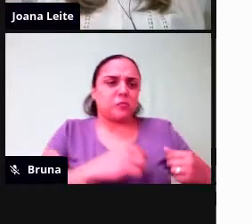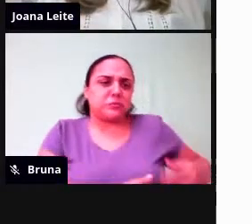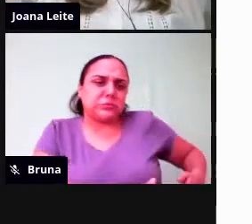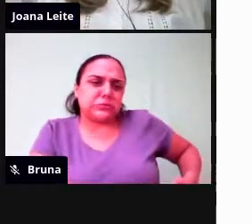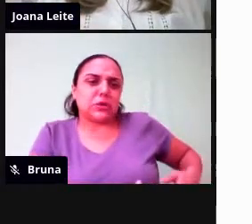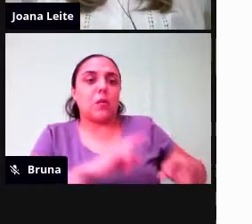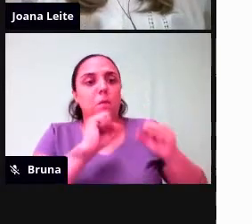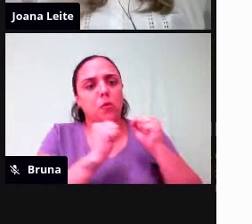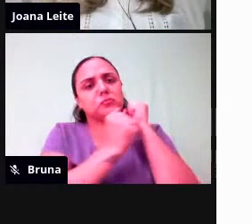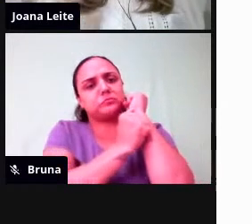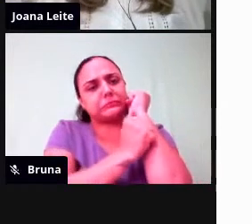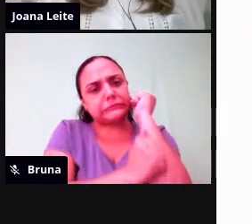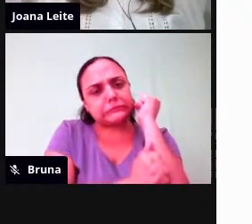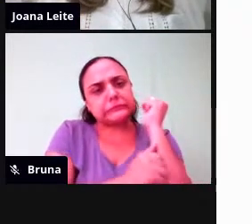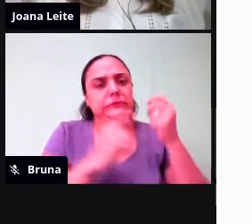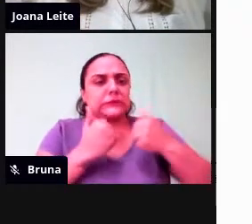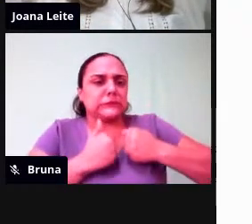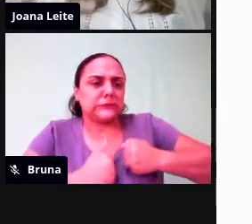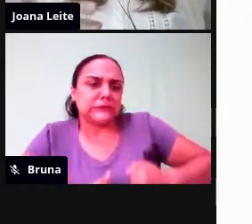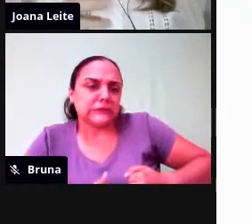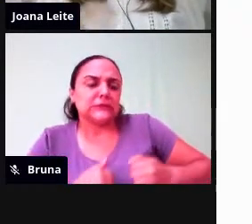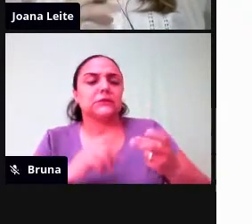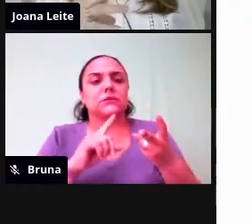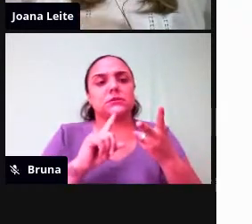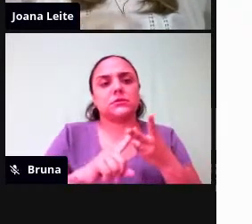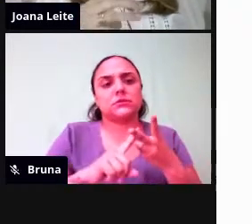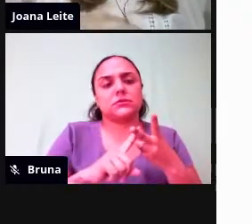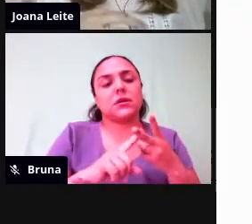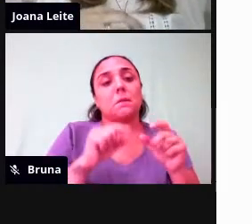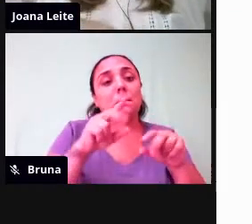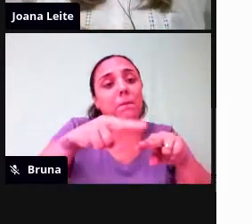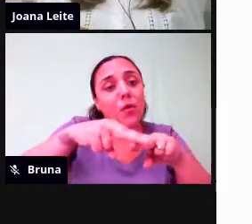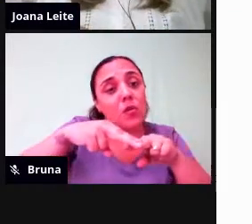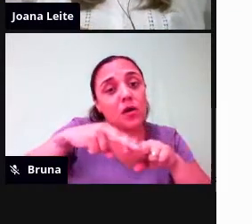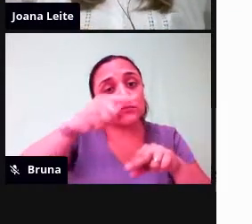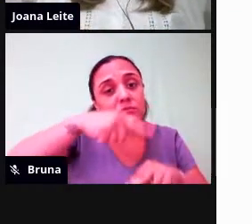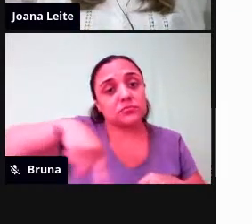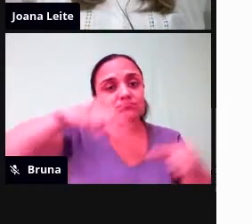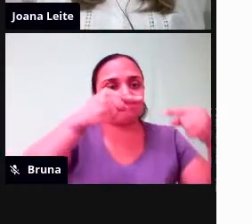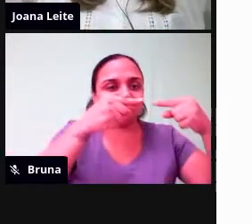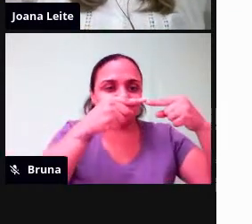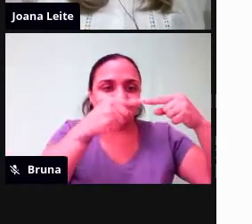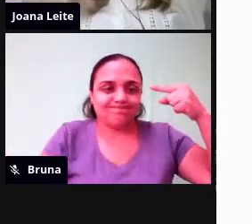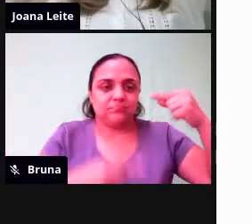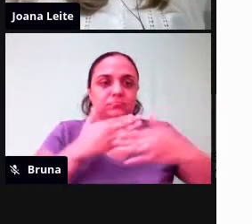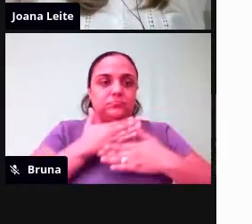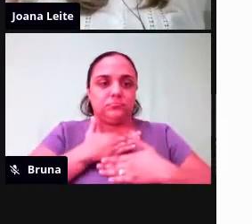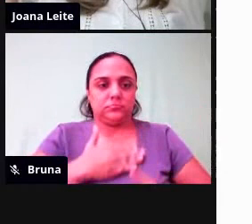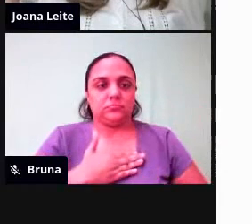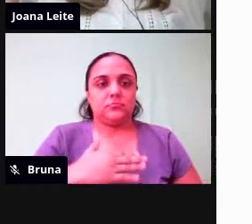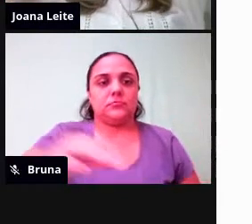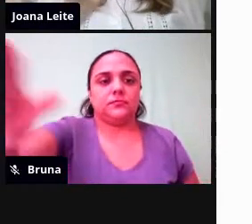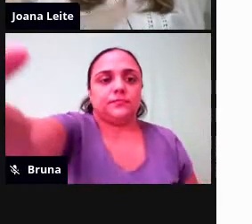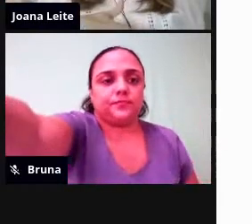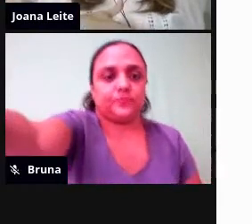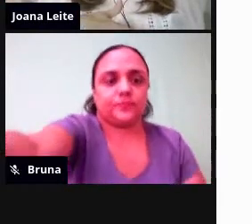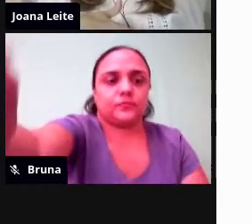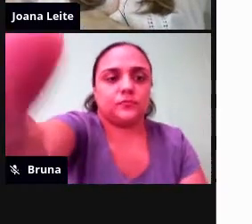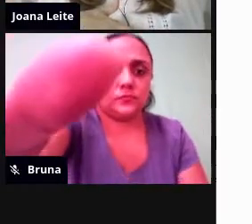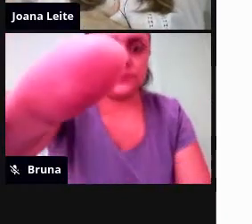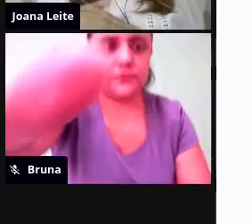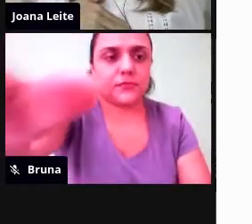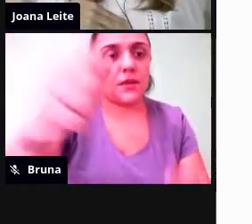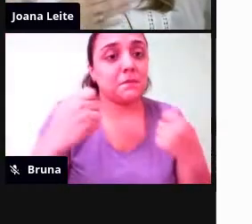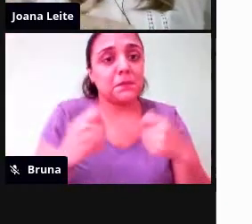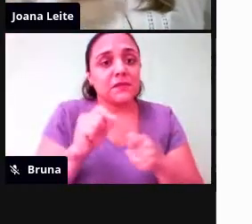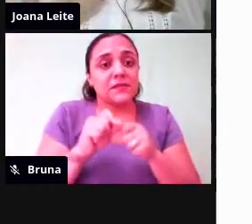diarreia ou constipação, né? São sintomas gastrointestinais devido à presença dessas substâncias. O que é que se faz?